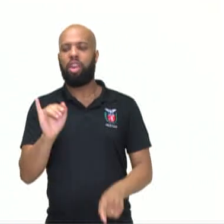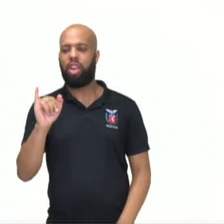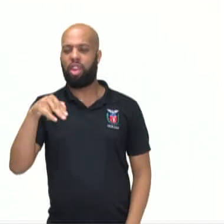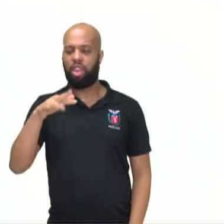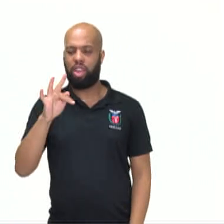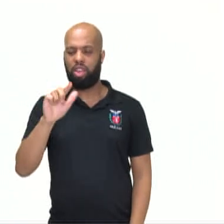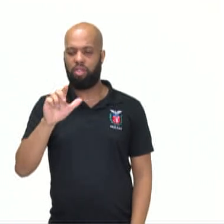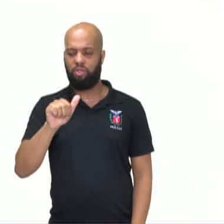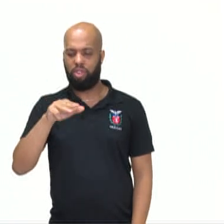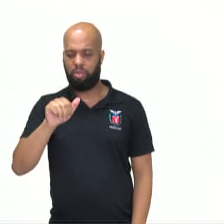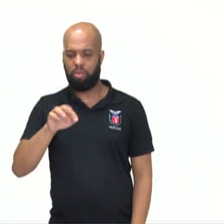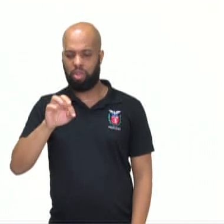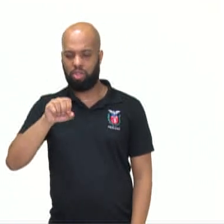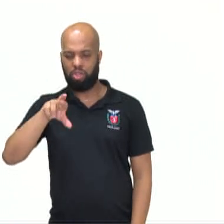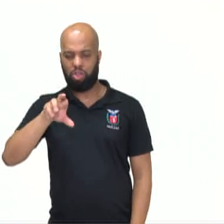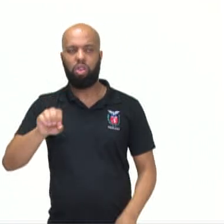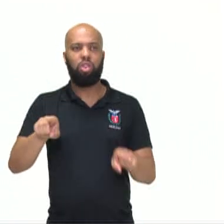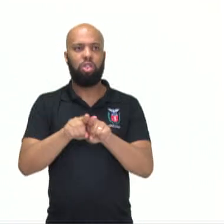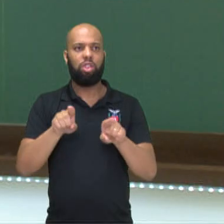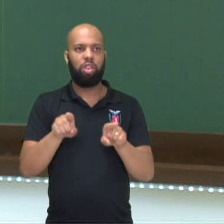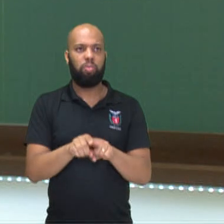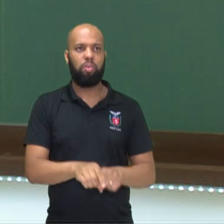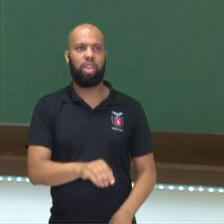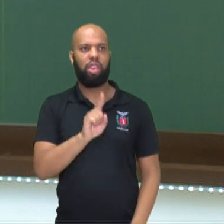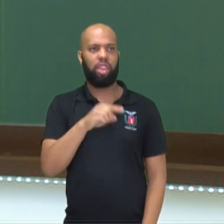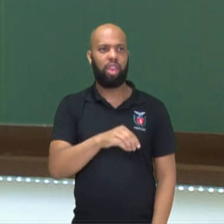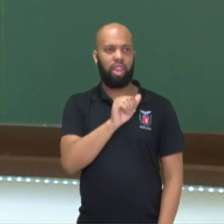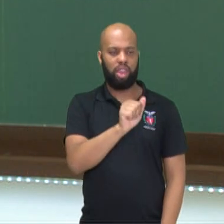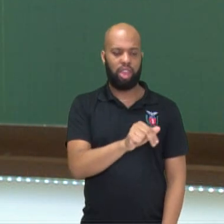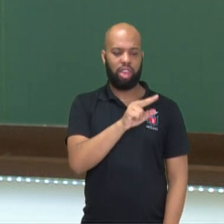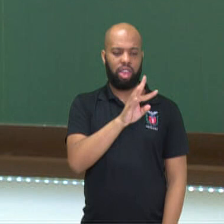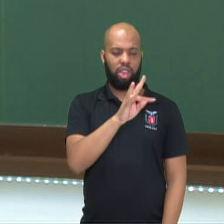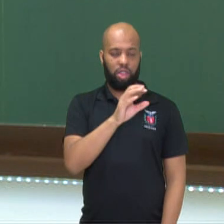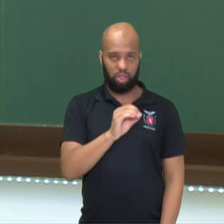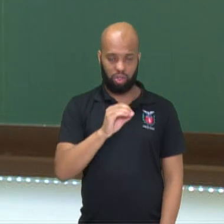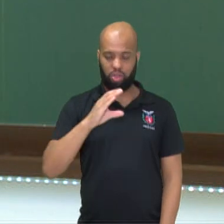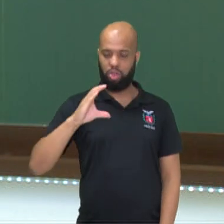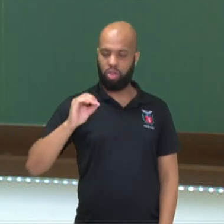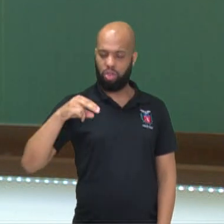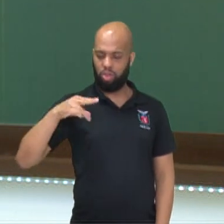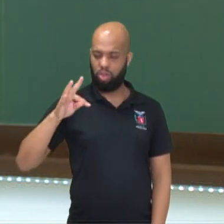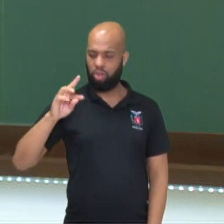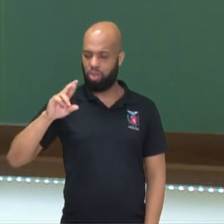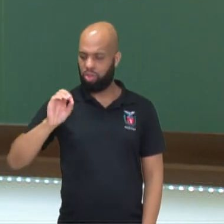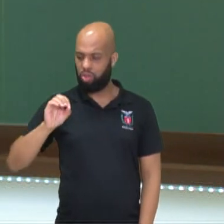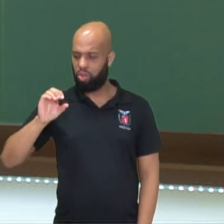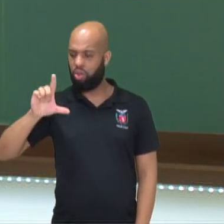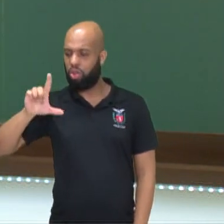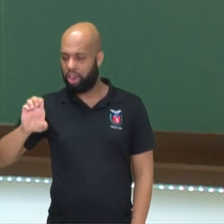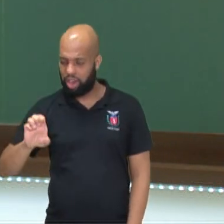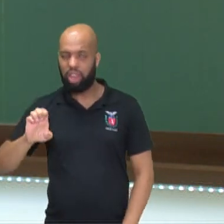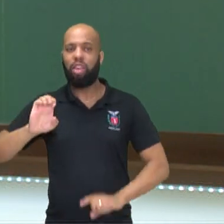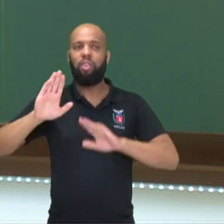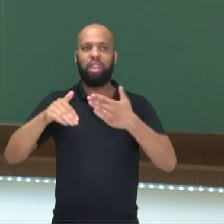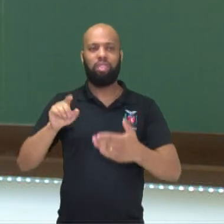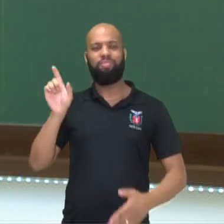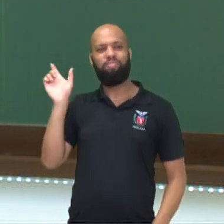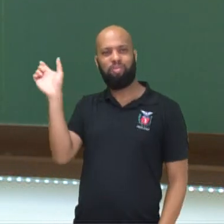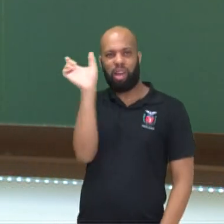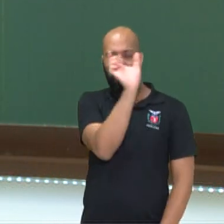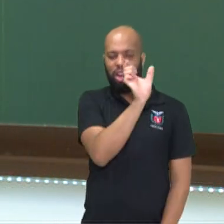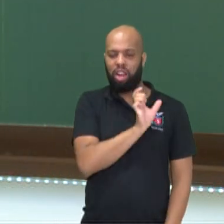contra-ataque, autocontrole. Todas essas palavras aqui e muitas outras são palavras que